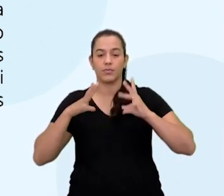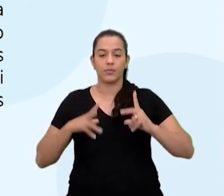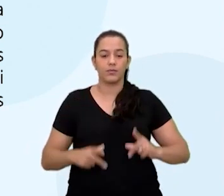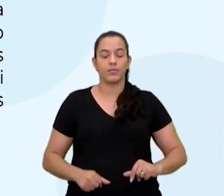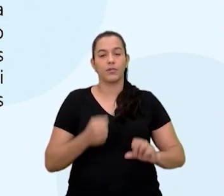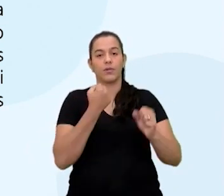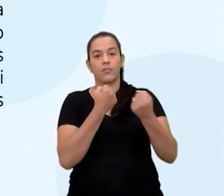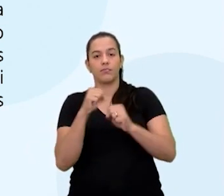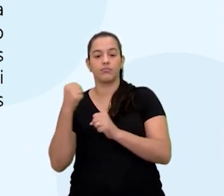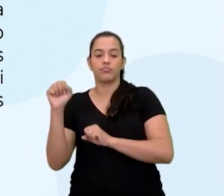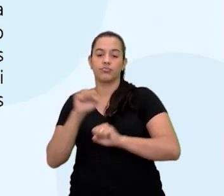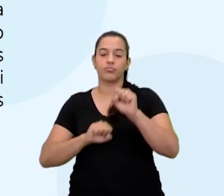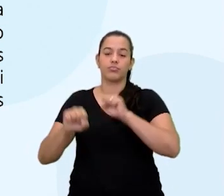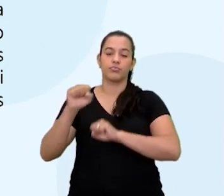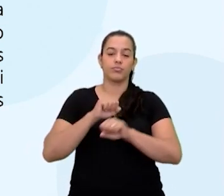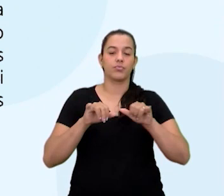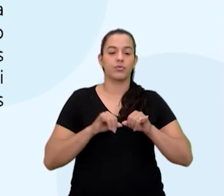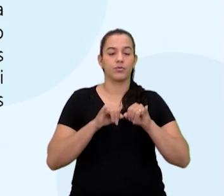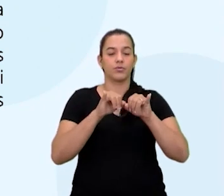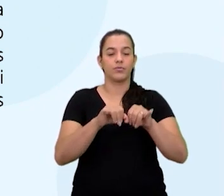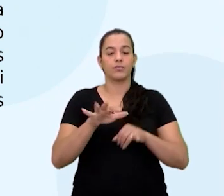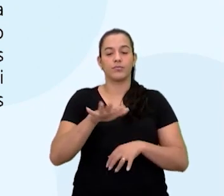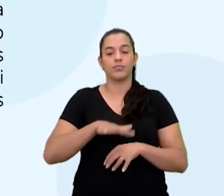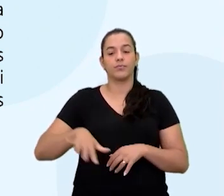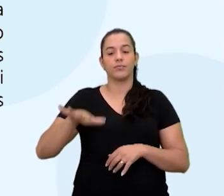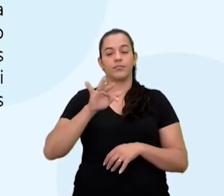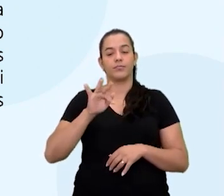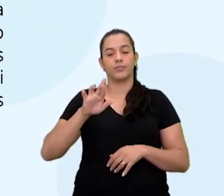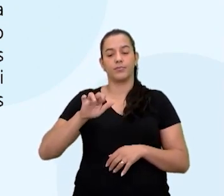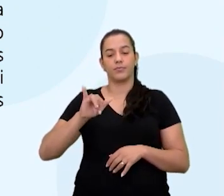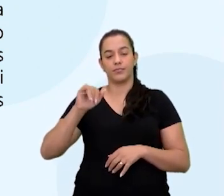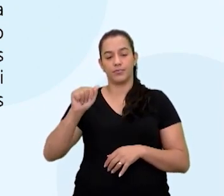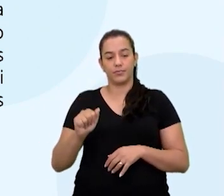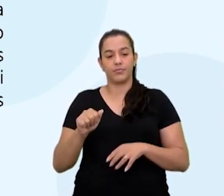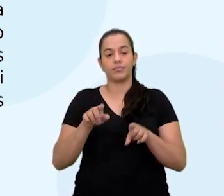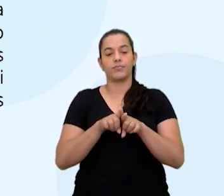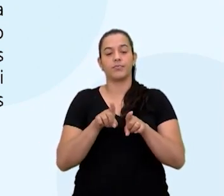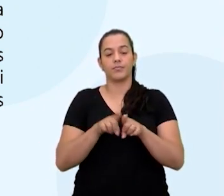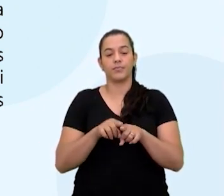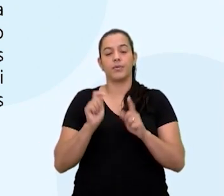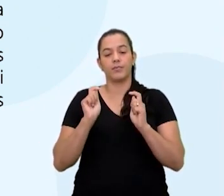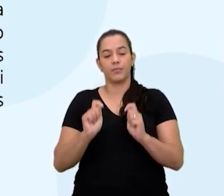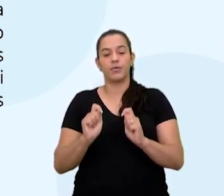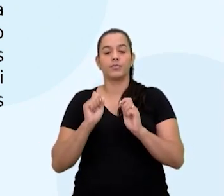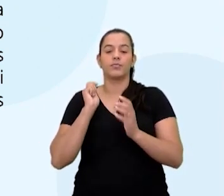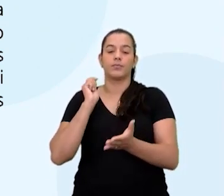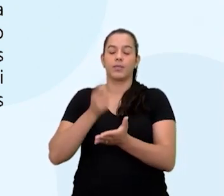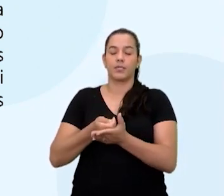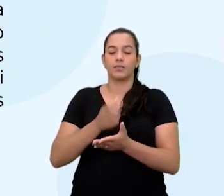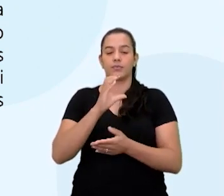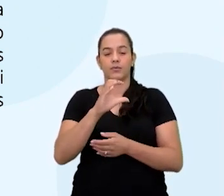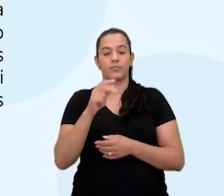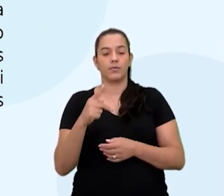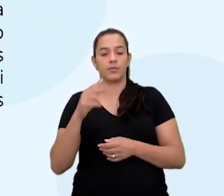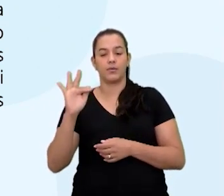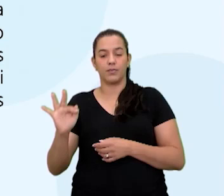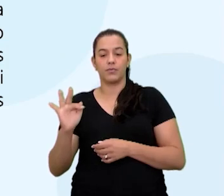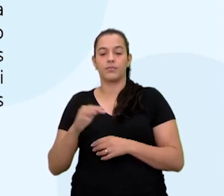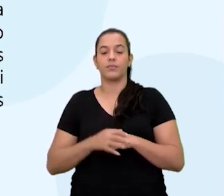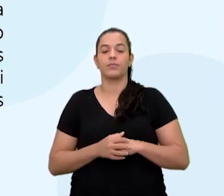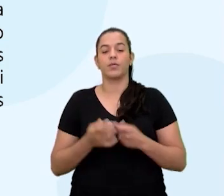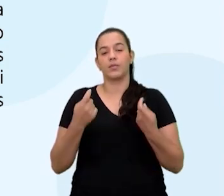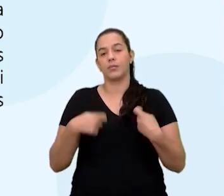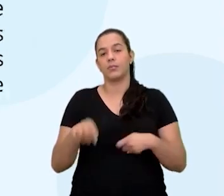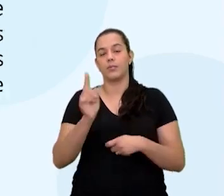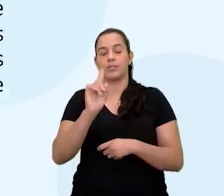nos comércios da Frei Damião. Os moradores também podem pagar pelas mercadorias com o CPF, sem necessidade